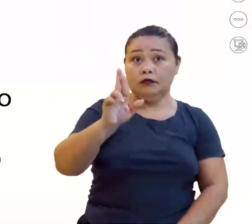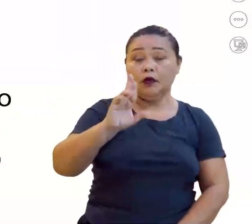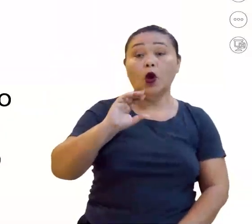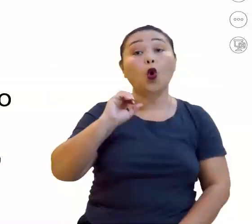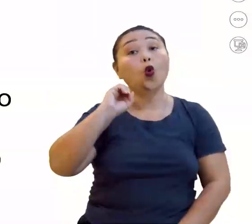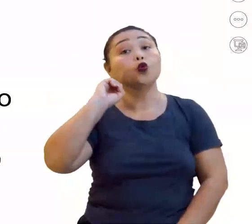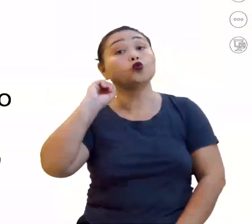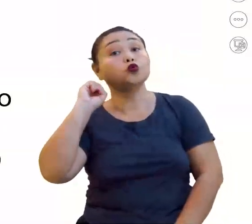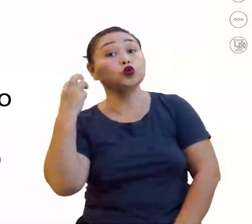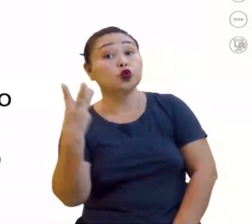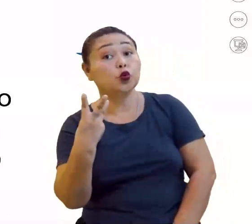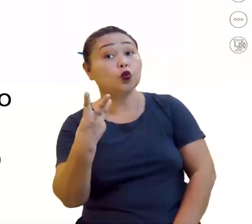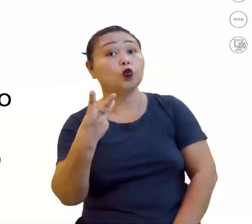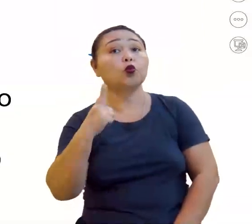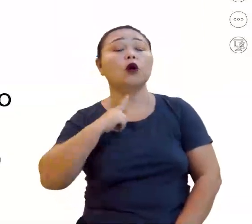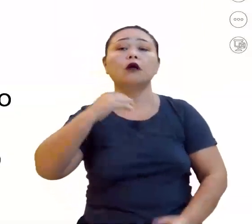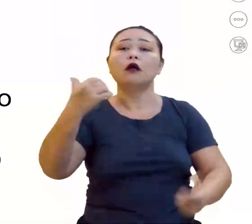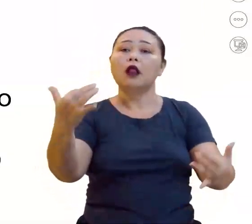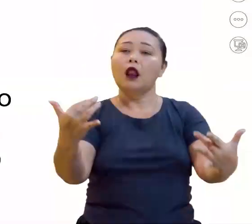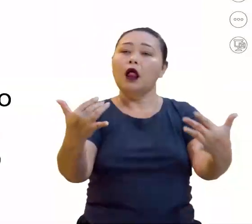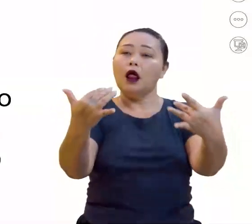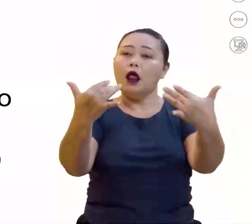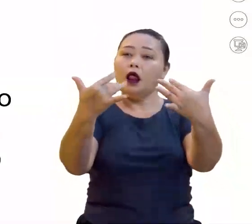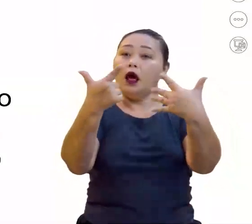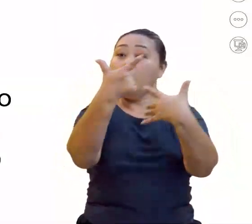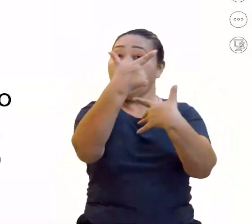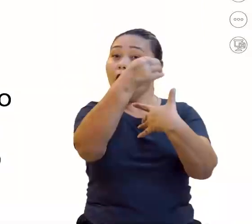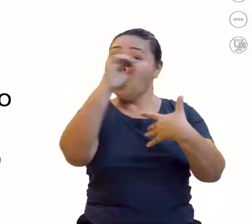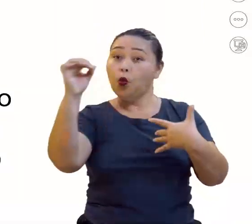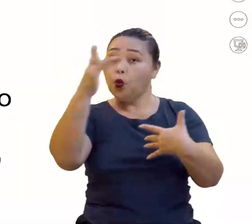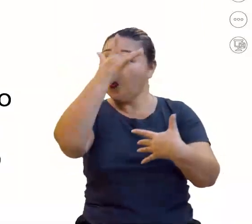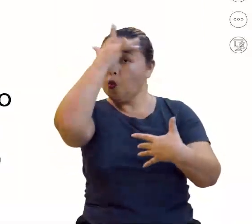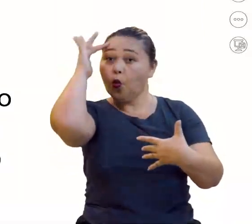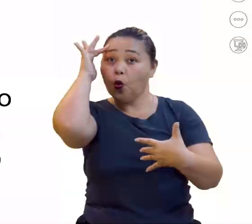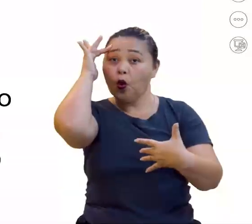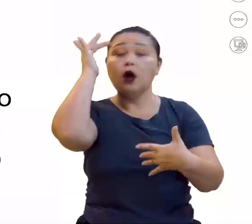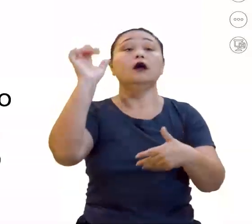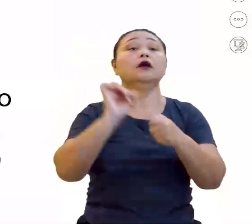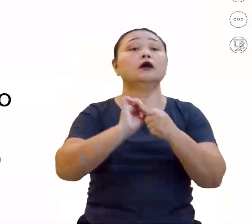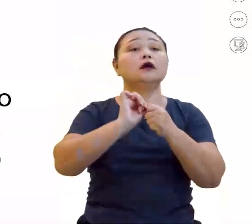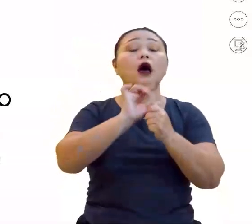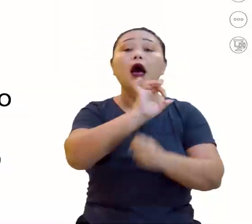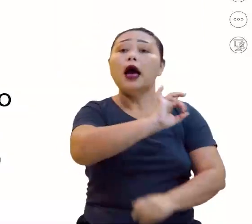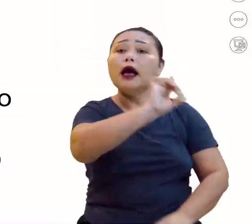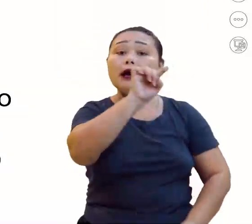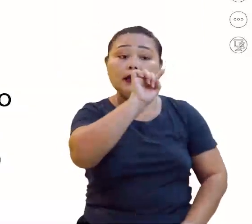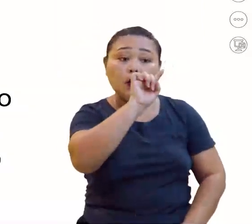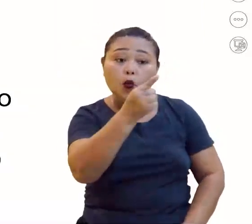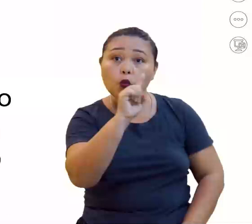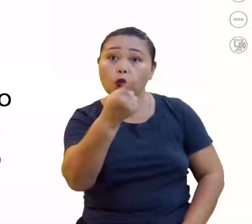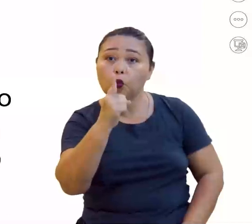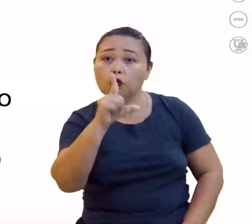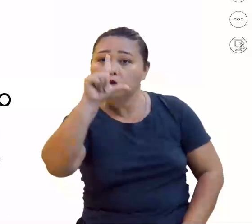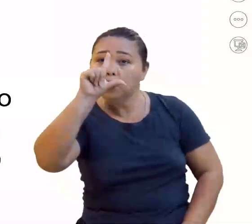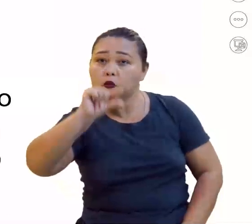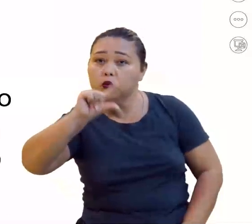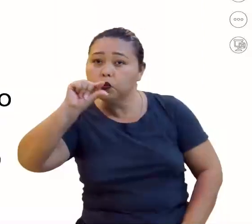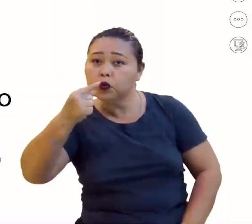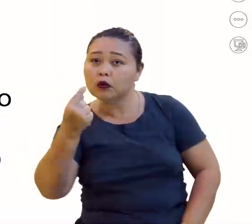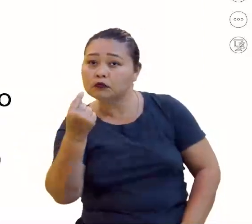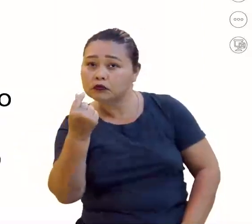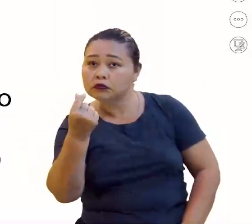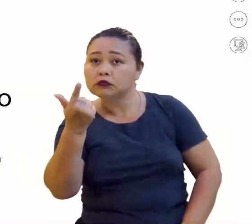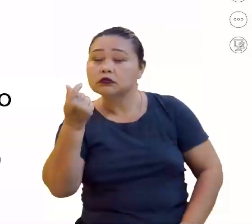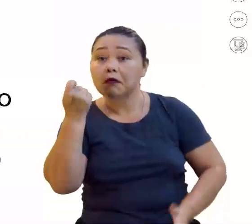show conseguia atrair 200 pessoas e que, a cada R$1 de redução no preço do